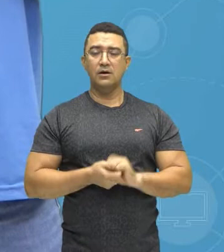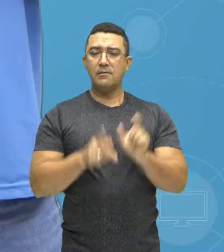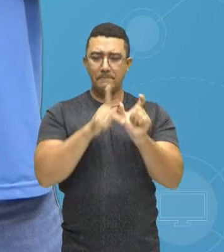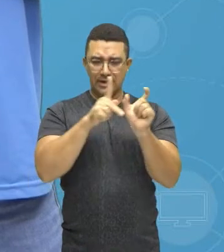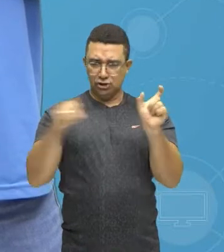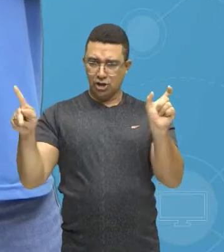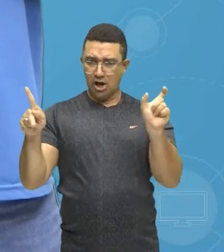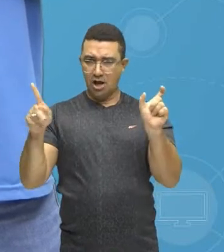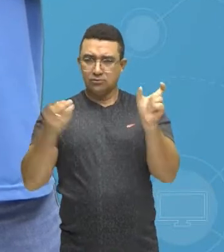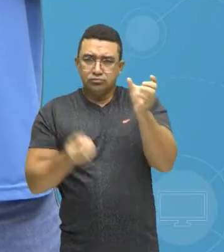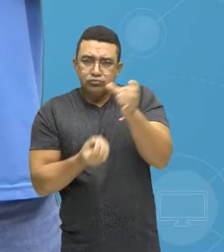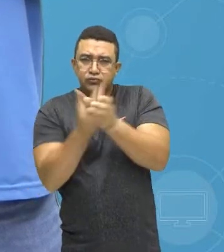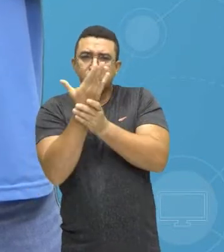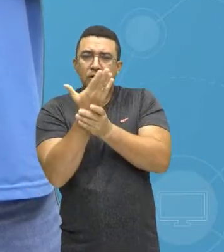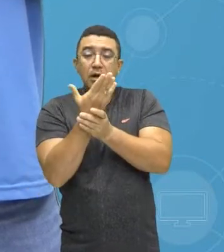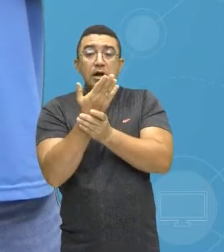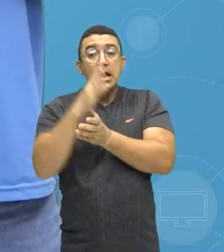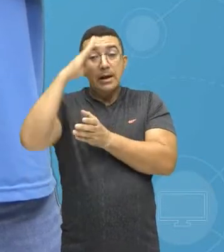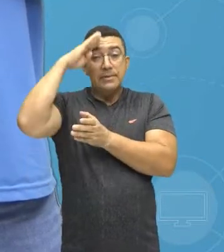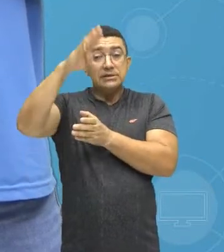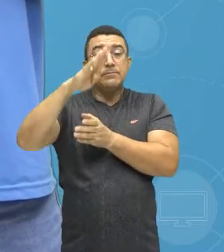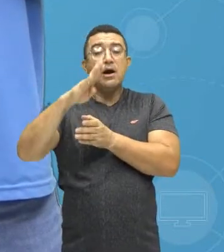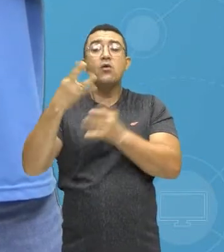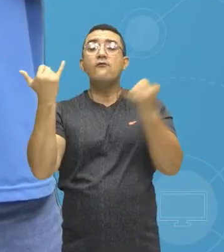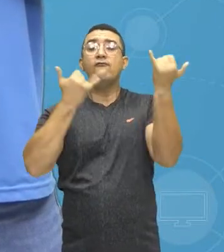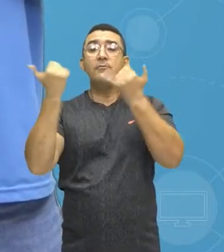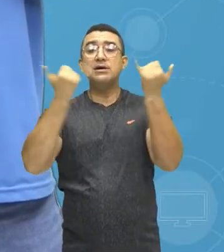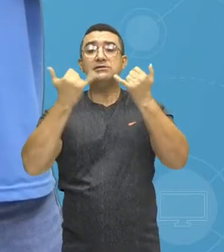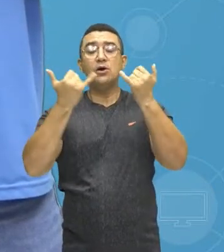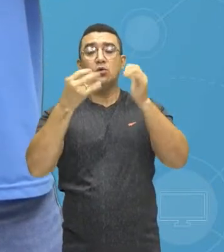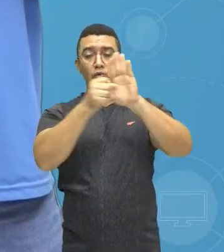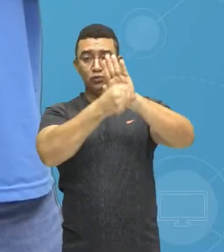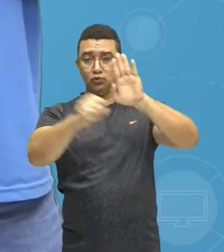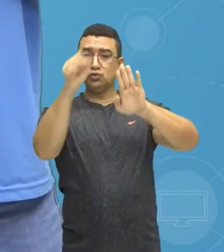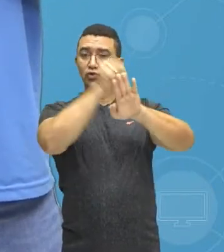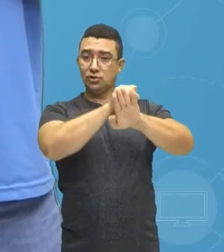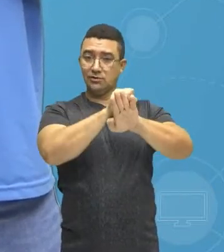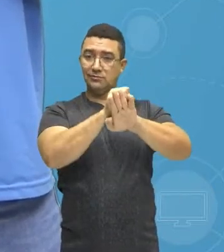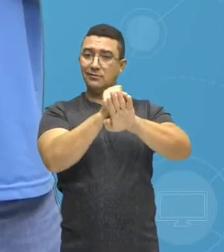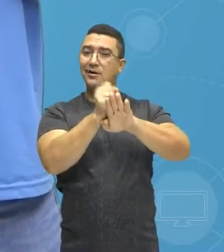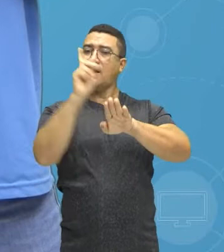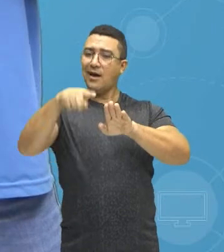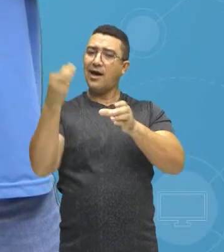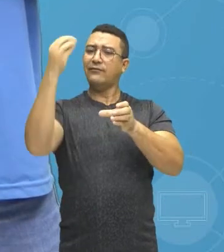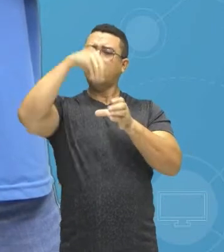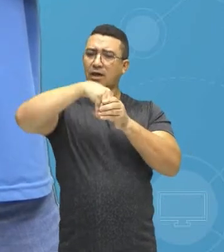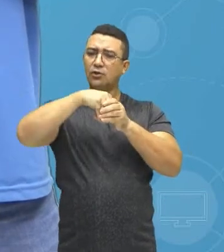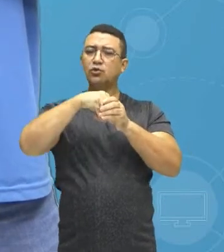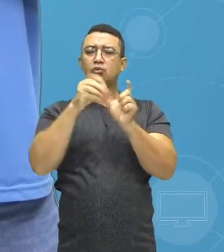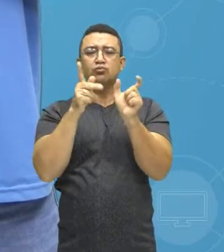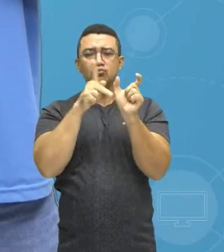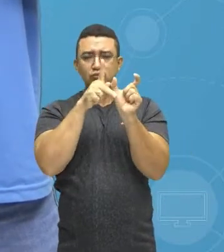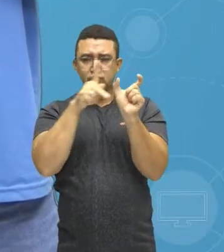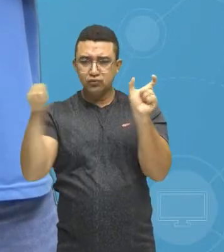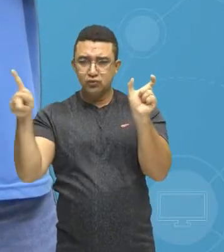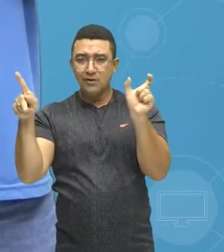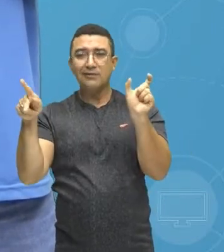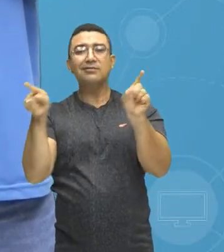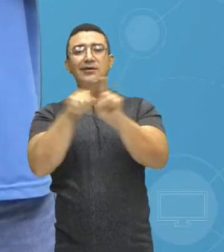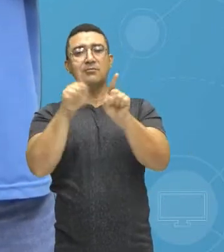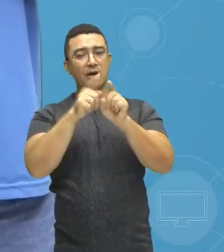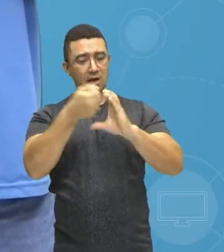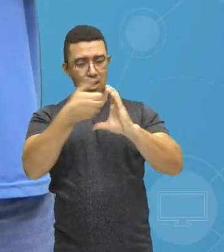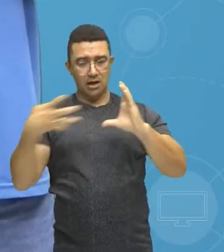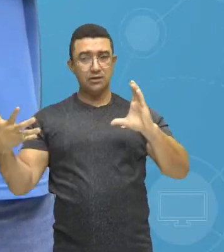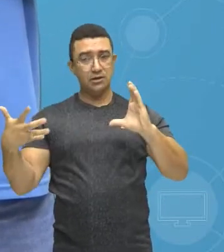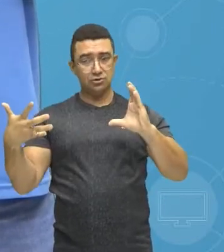ligação, a principal informação a respeito do sujeito está contida no predicativo, ou seja, na característica. Os verbos